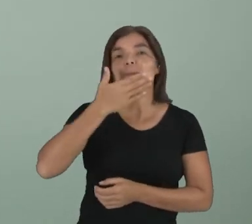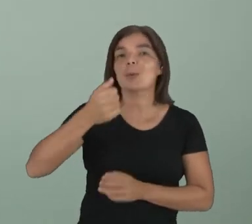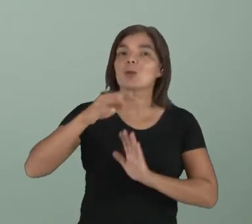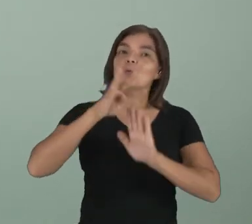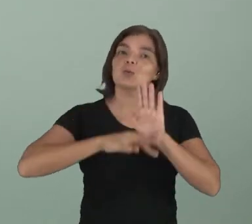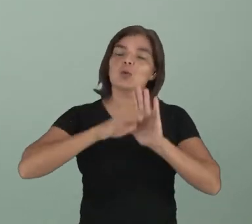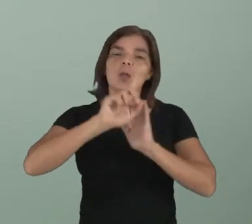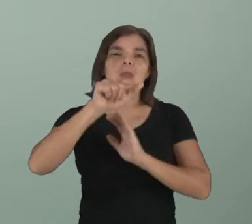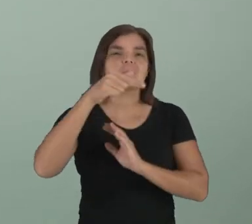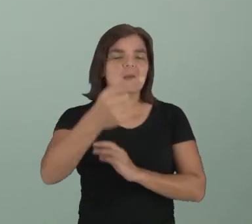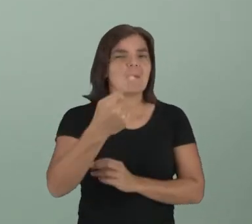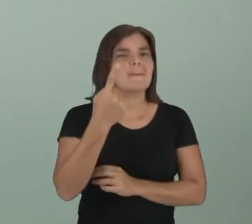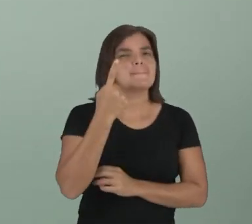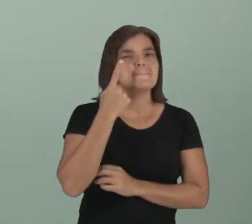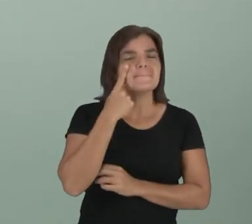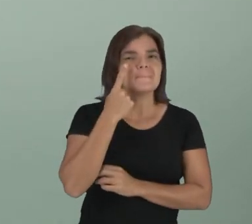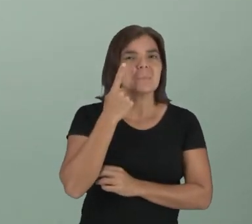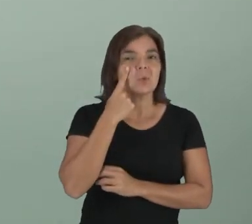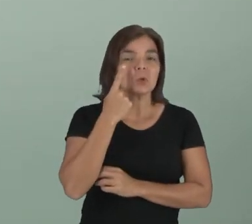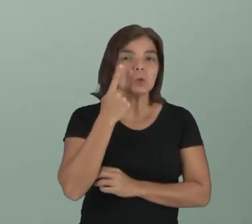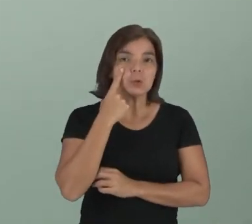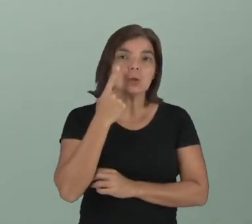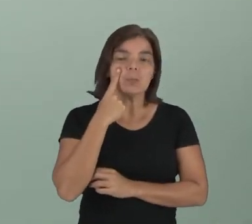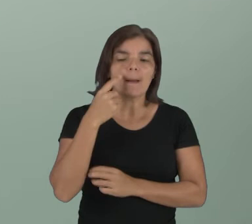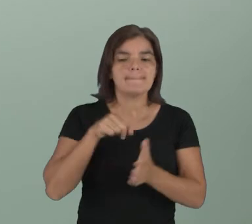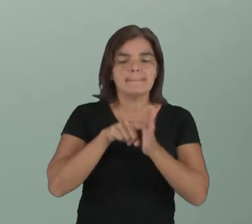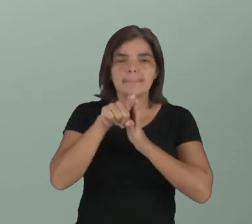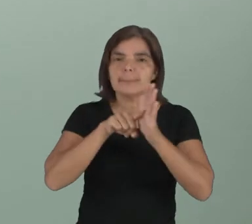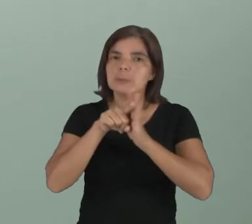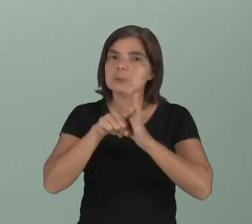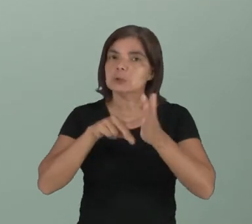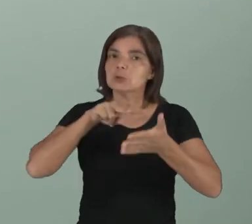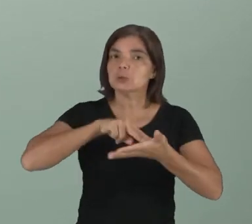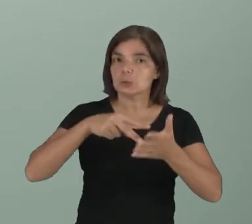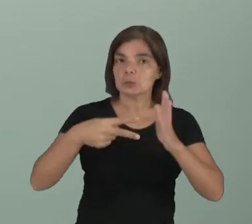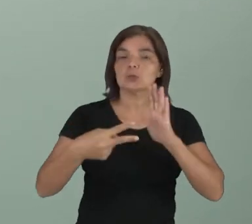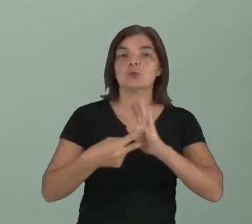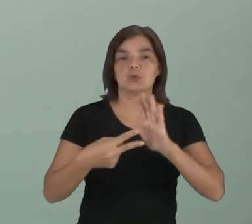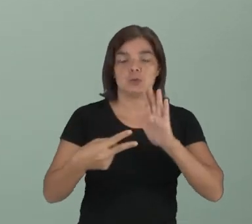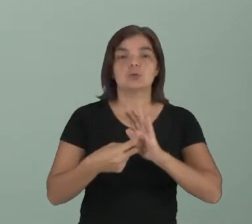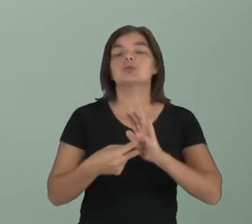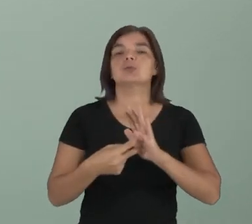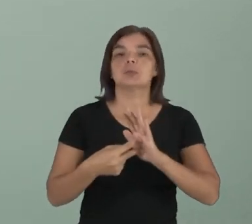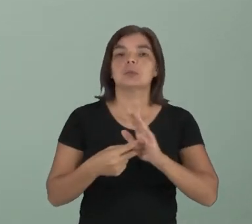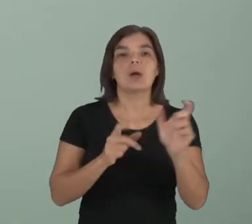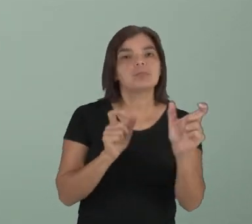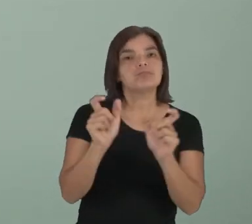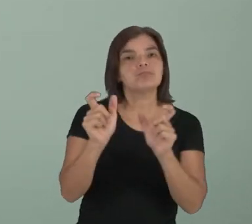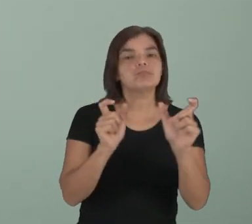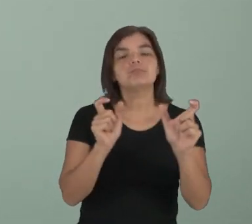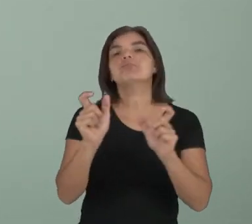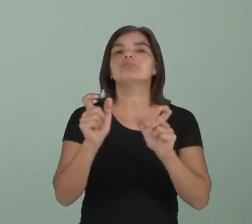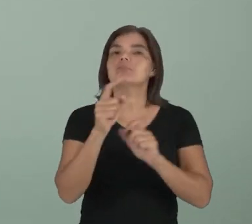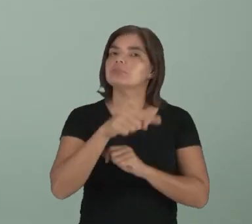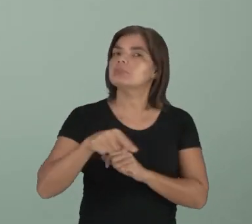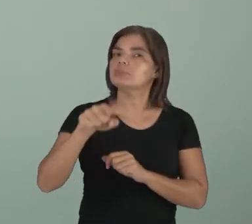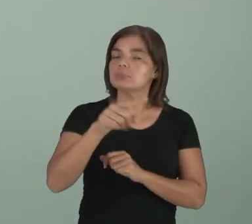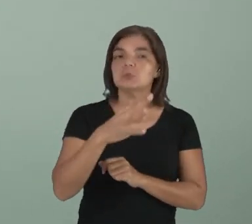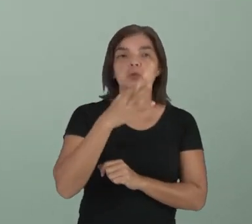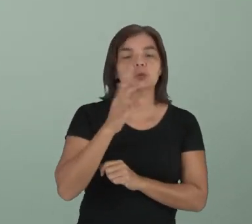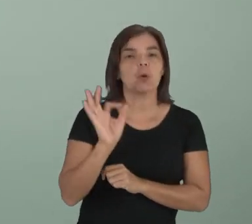o texto, depois de já ter pesquisado os significados das palavras que